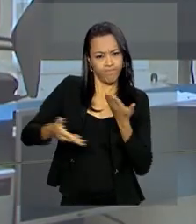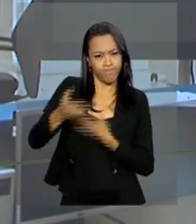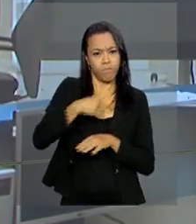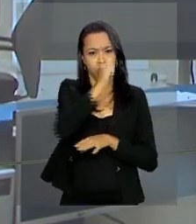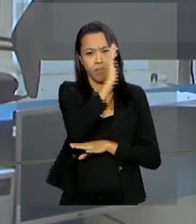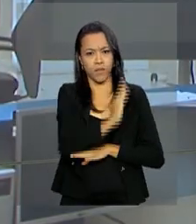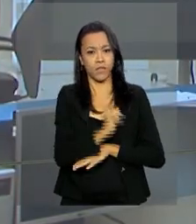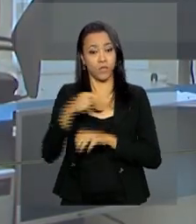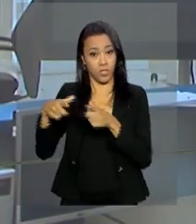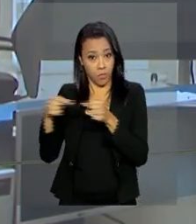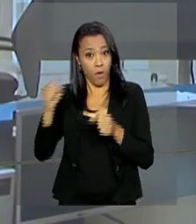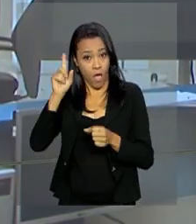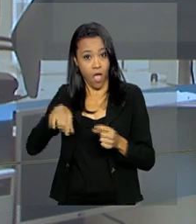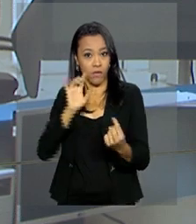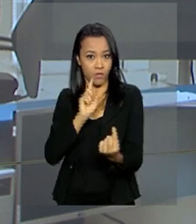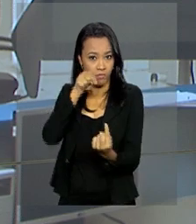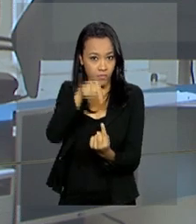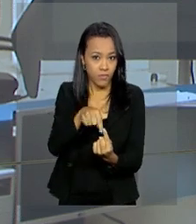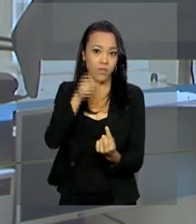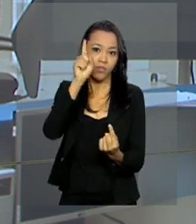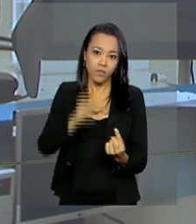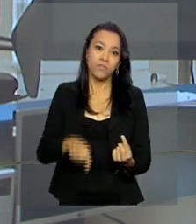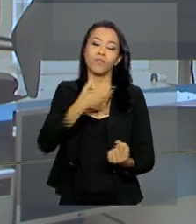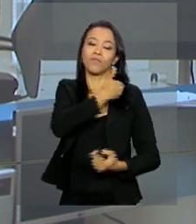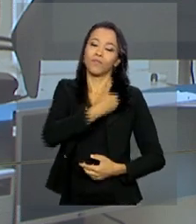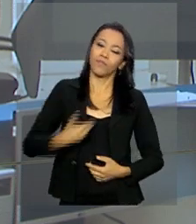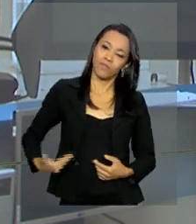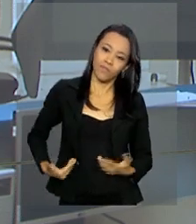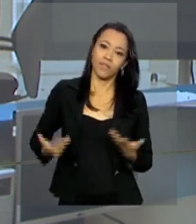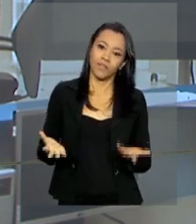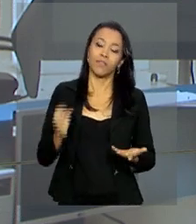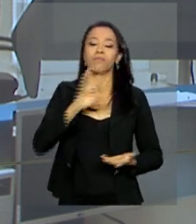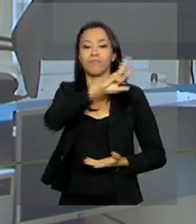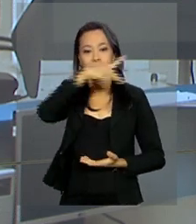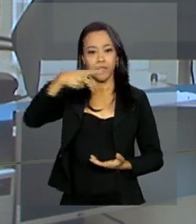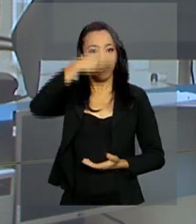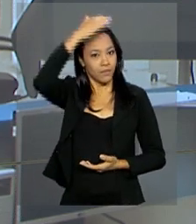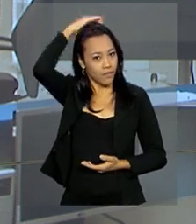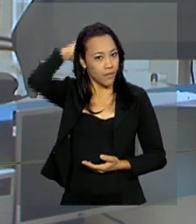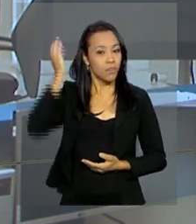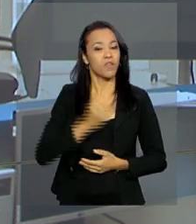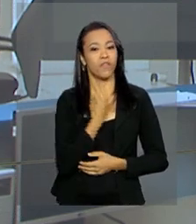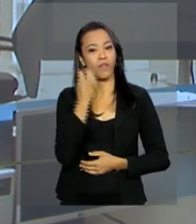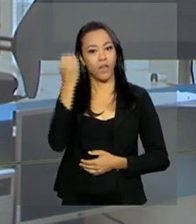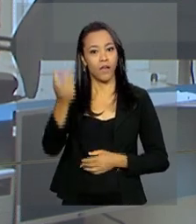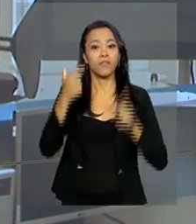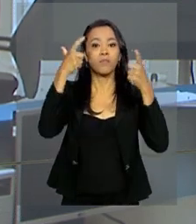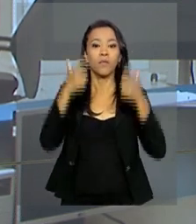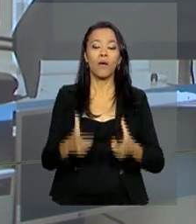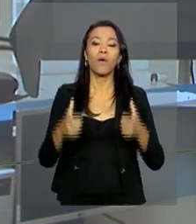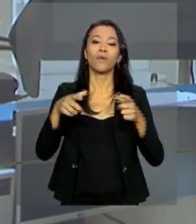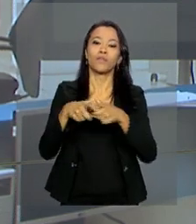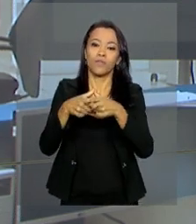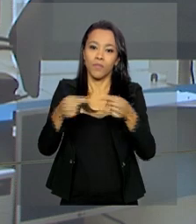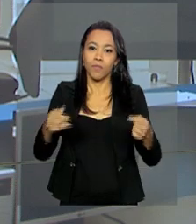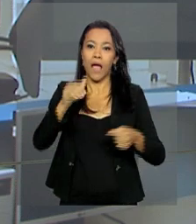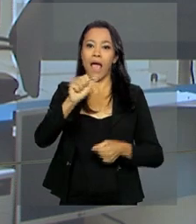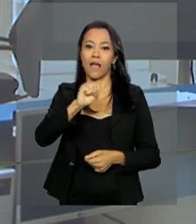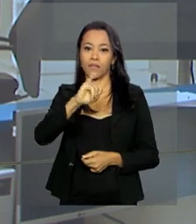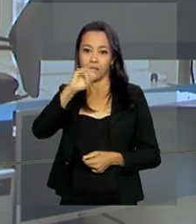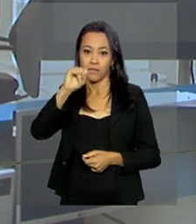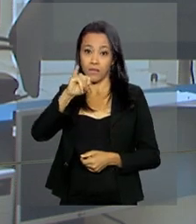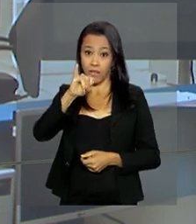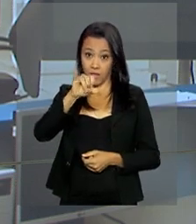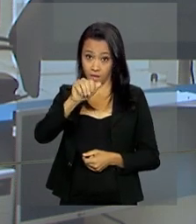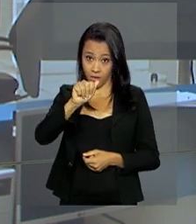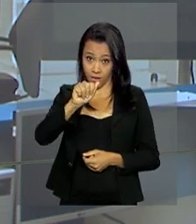investimentos para o Brasil Essa é a intenção do presidente Michel Temer em viagem ao país asiático O Enviado especial a